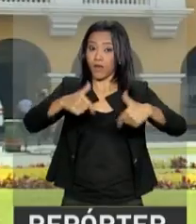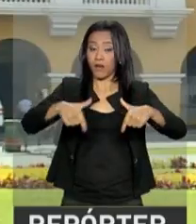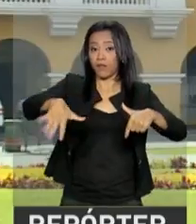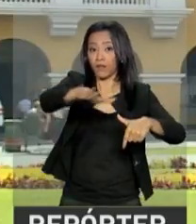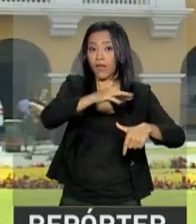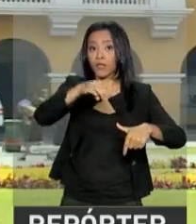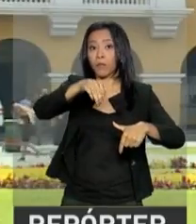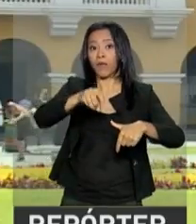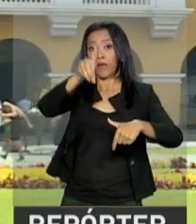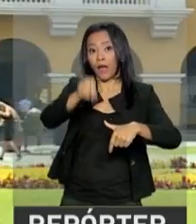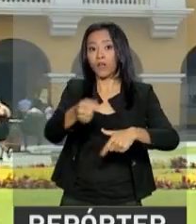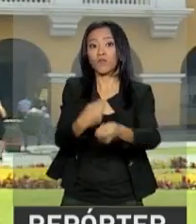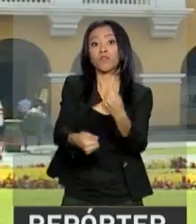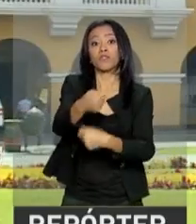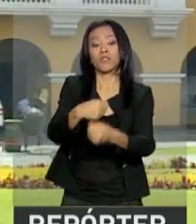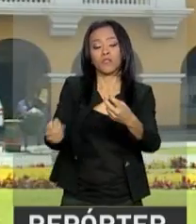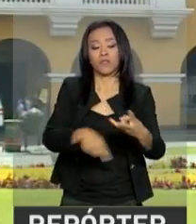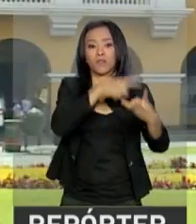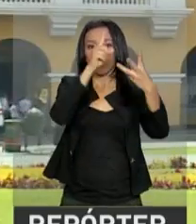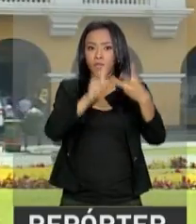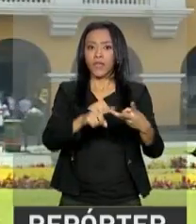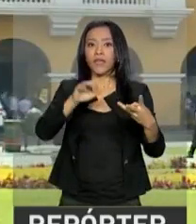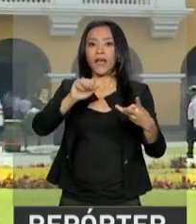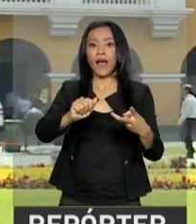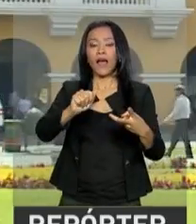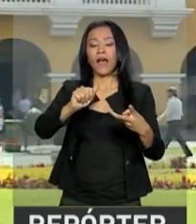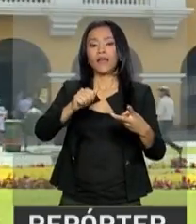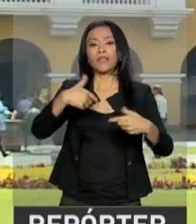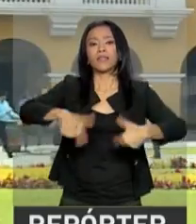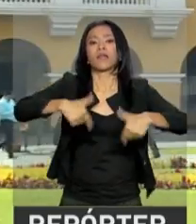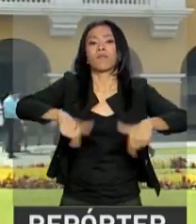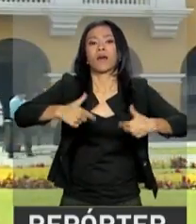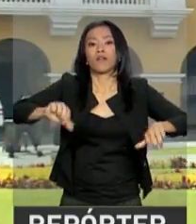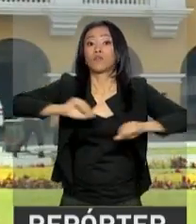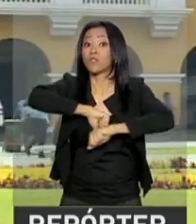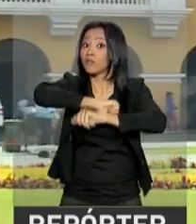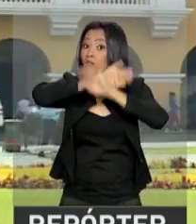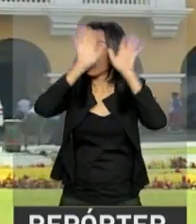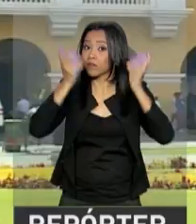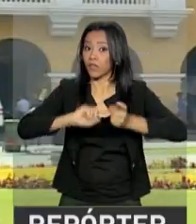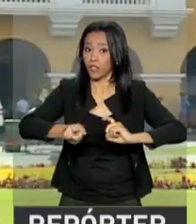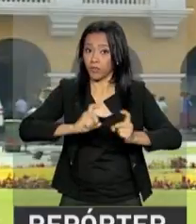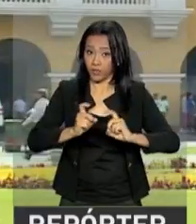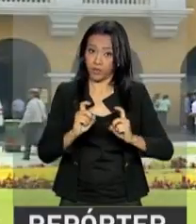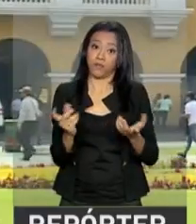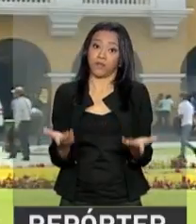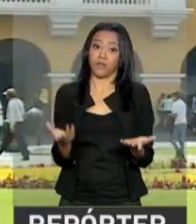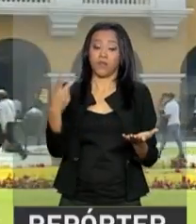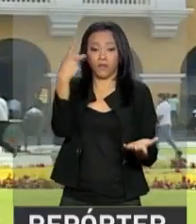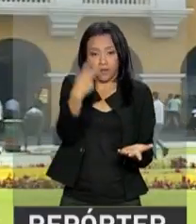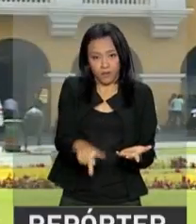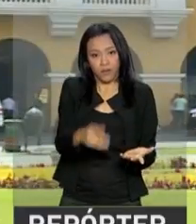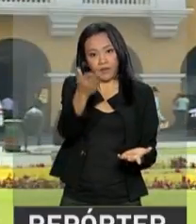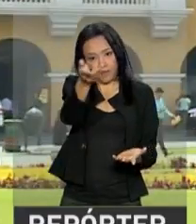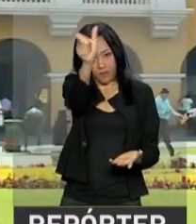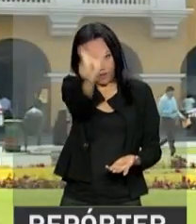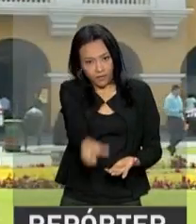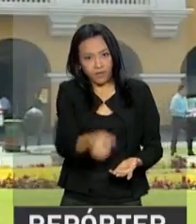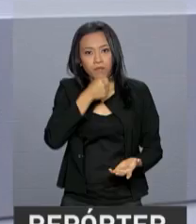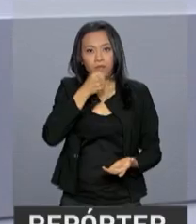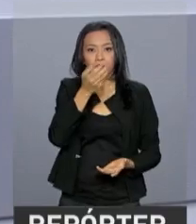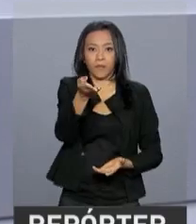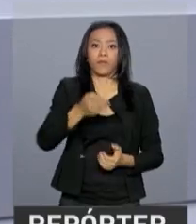e as ações de transparência com os governos abertos de lima no peru paulo la